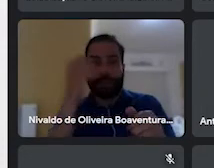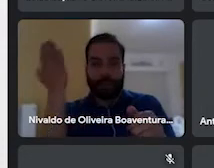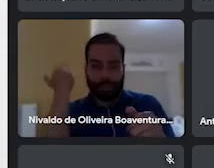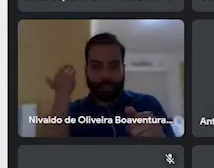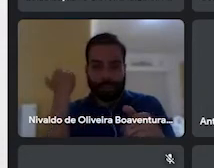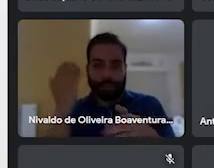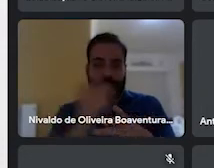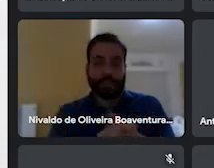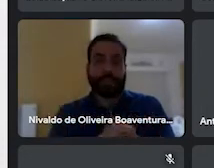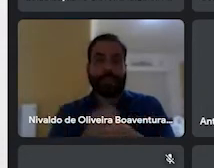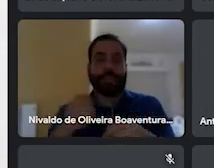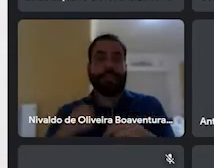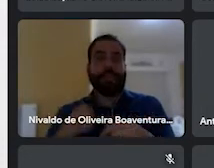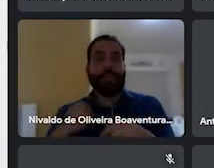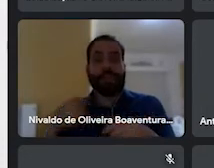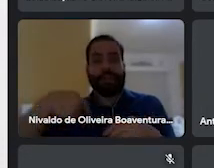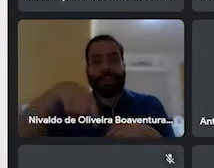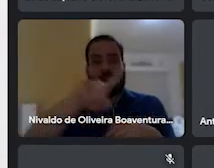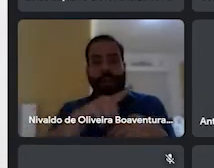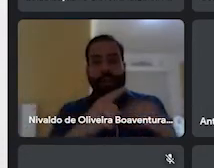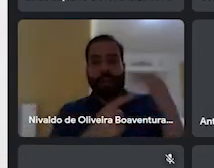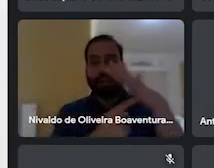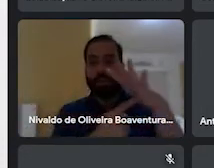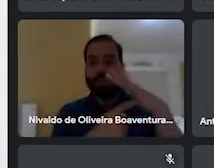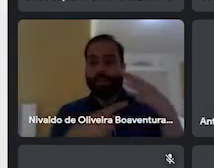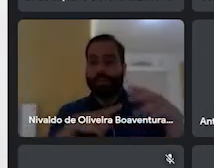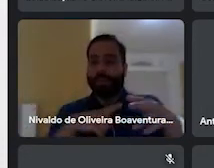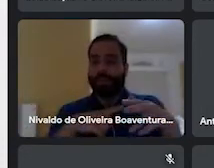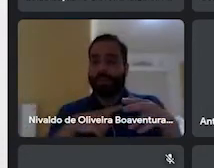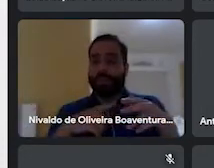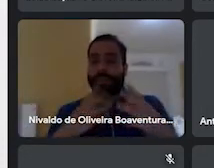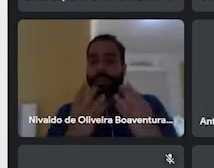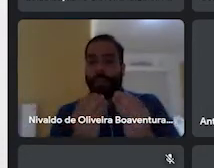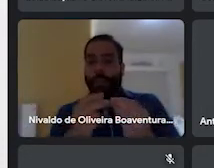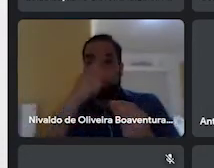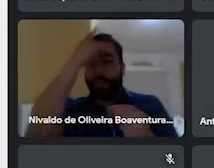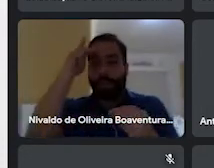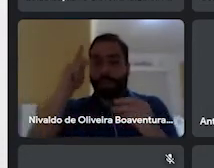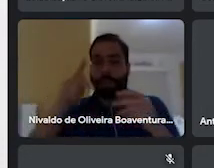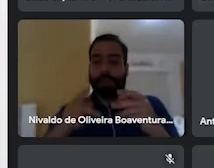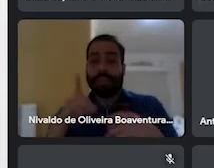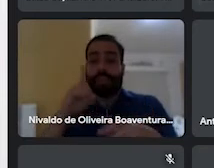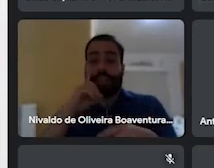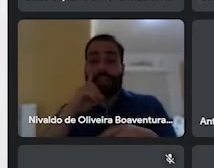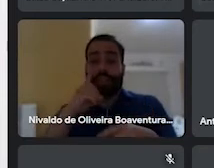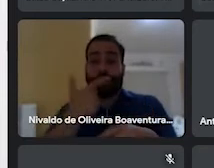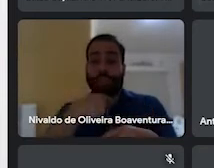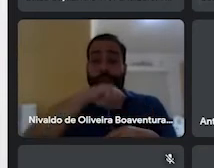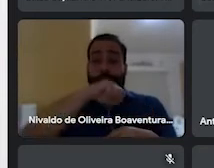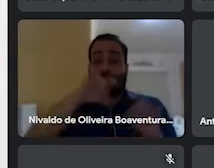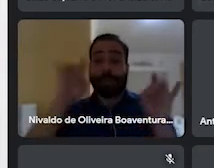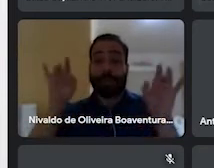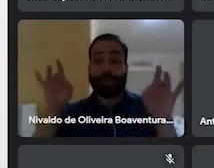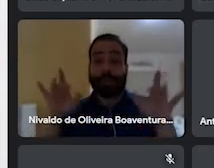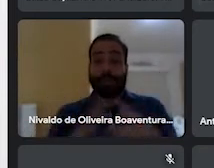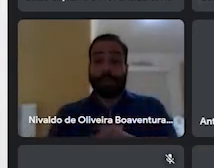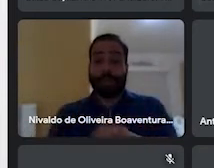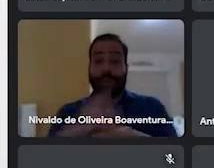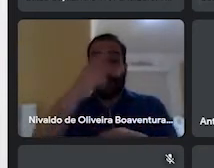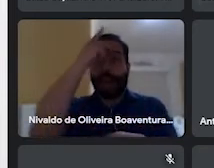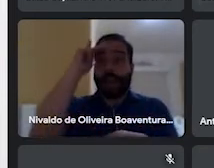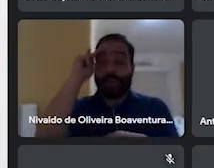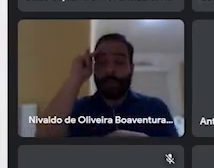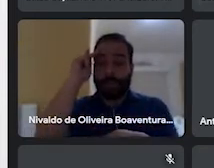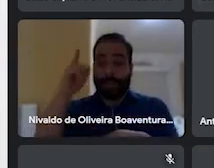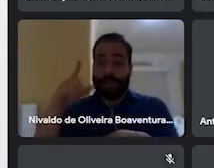eu passando no centro, aquele movimento todo dia dos pais, um pessoal fazendo um serviço